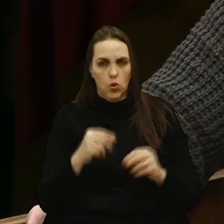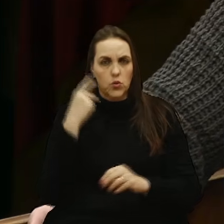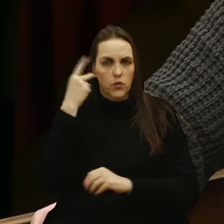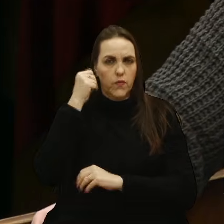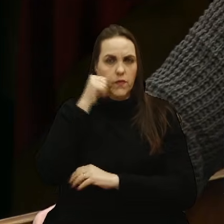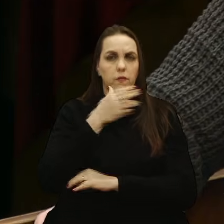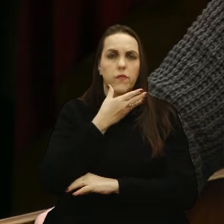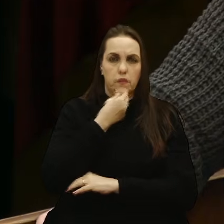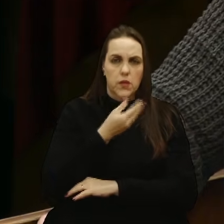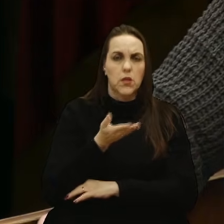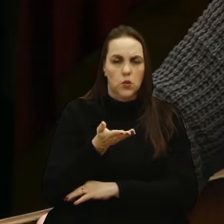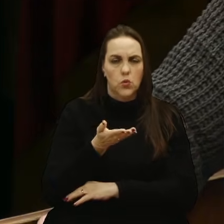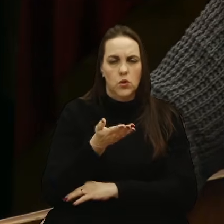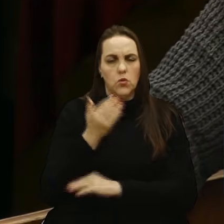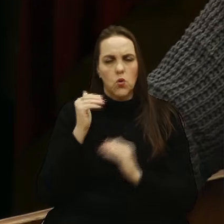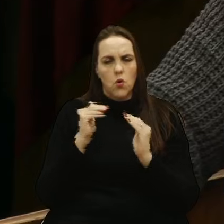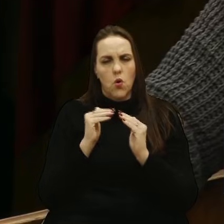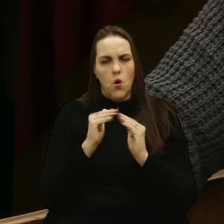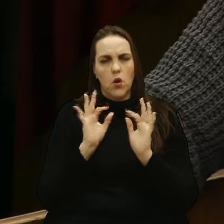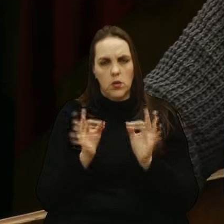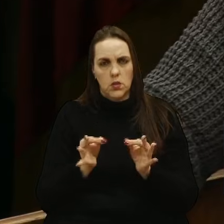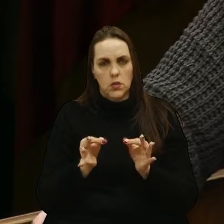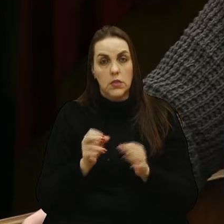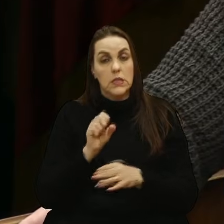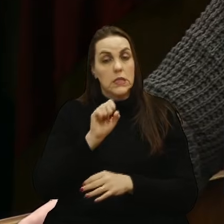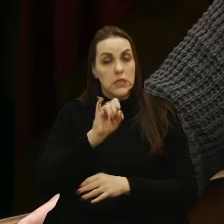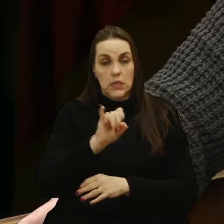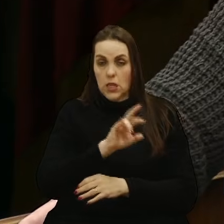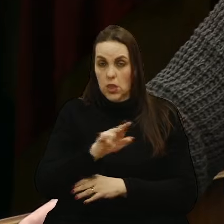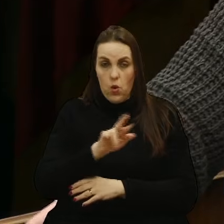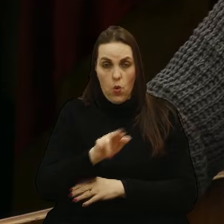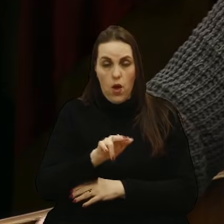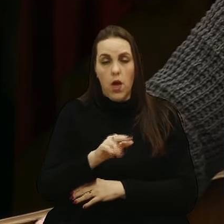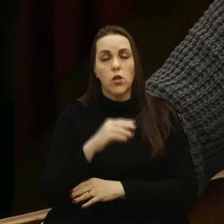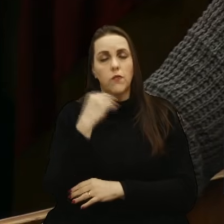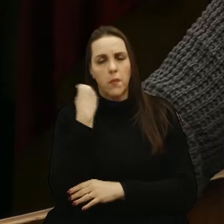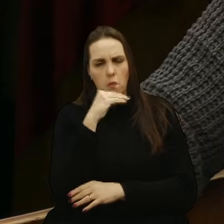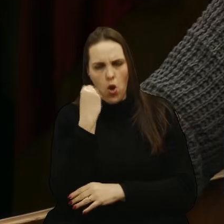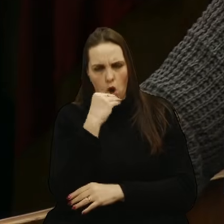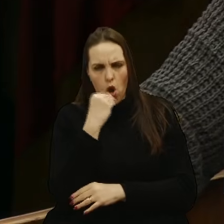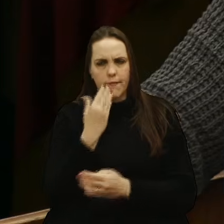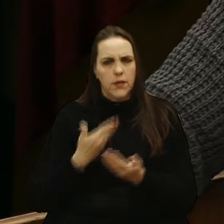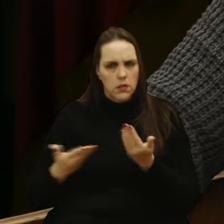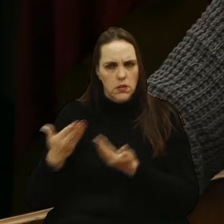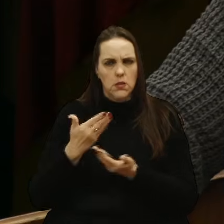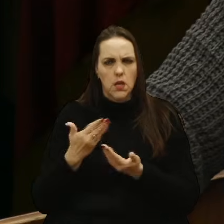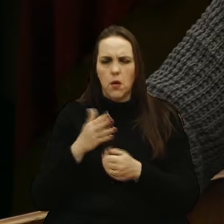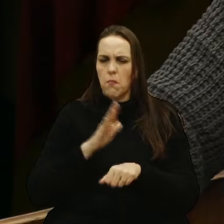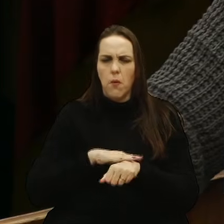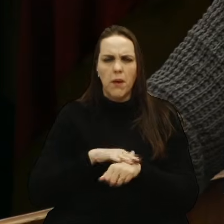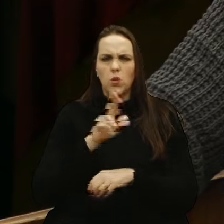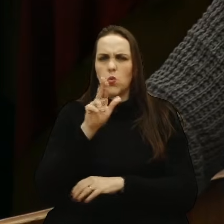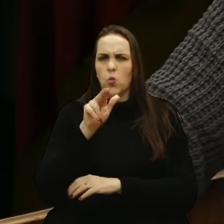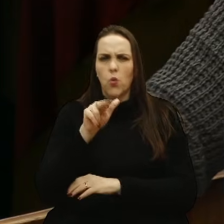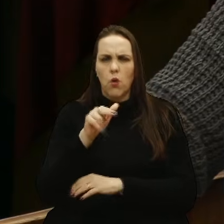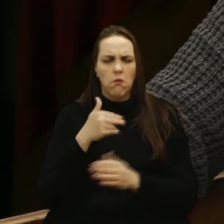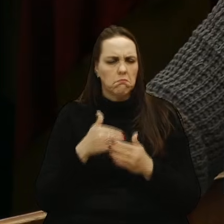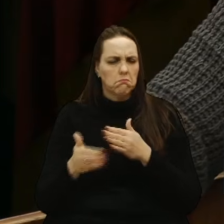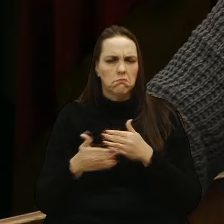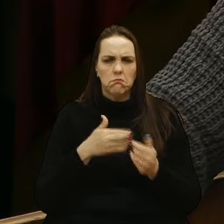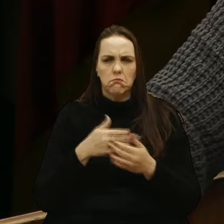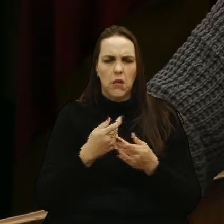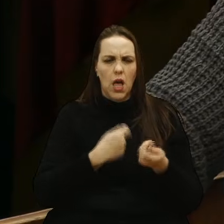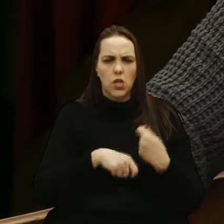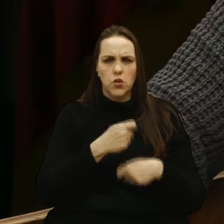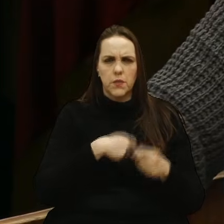desta casa, e se não for, nós vamos trabalhar para convencê-los que não, em momento algum, independente quem for a administração